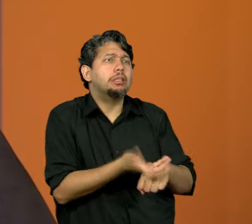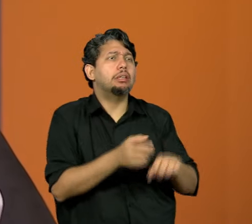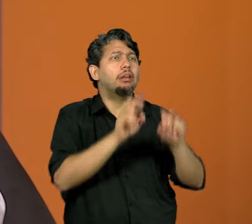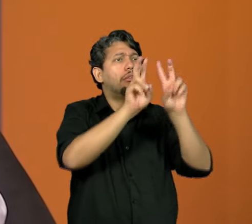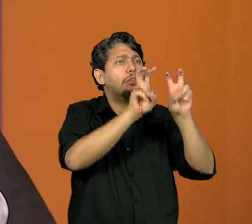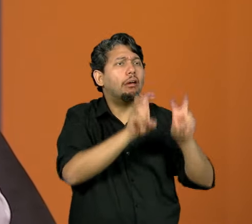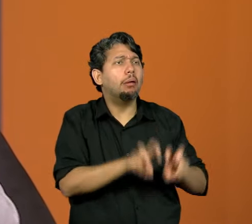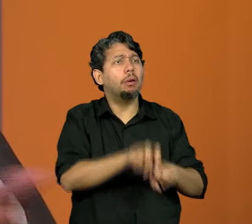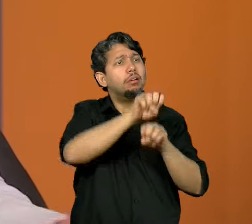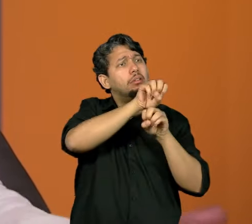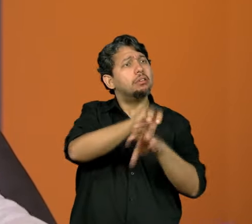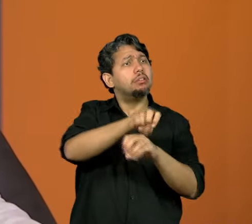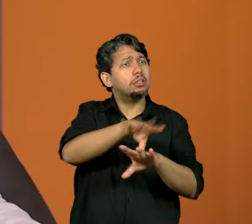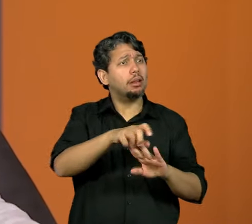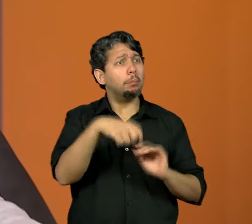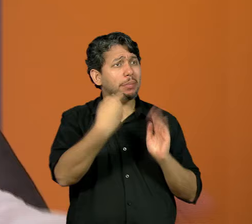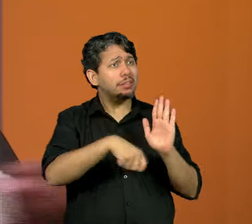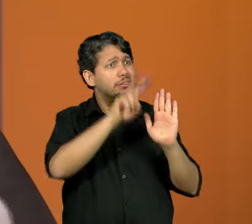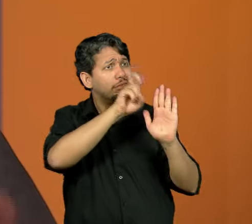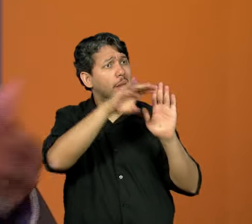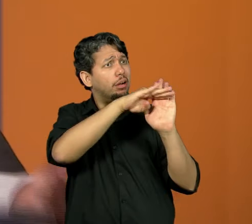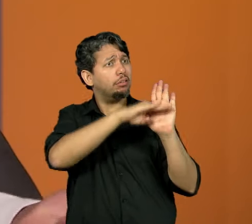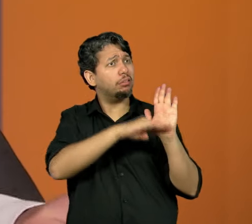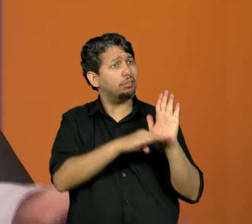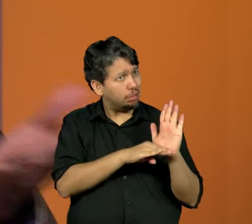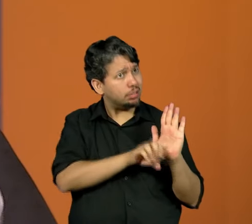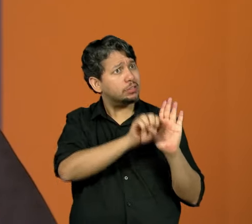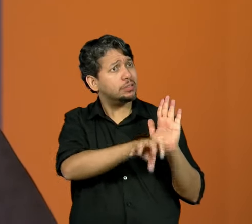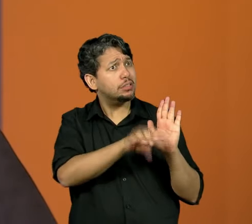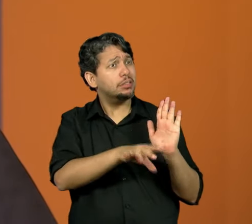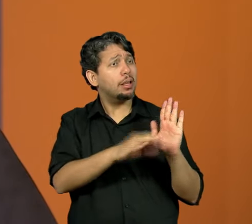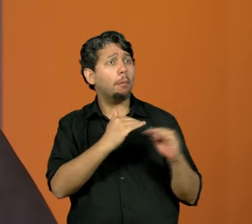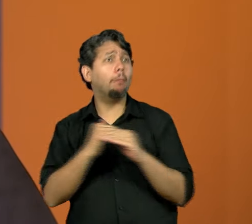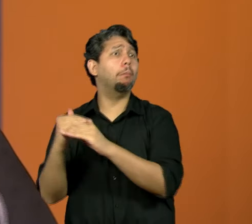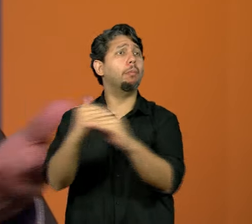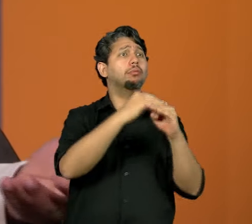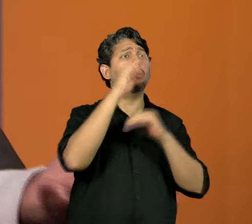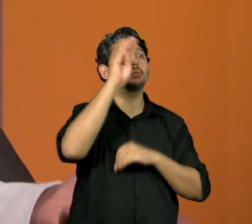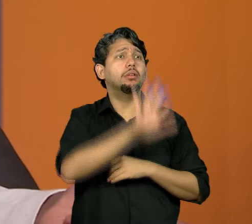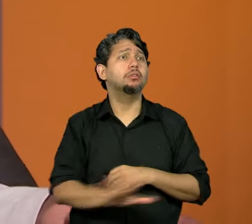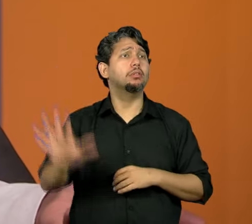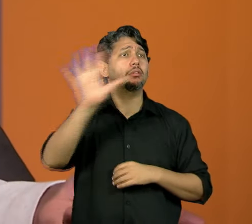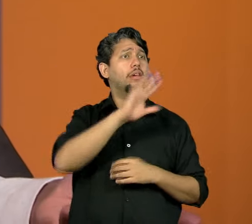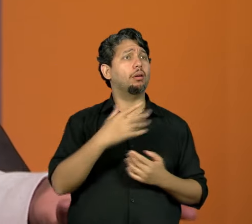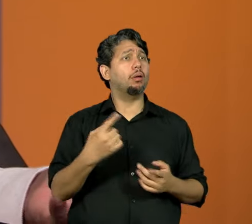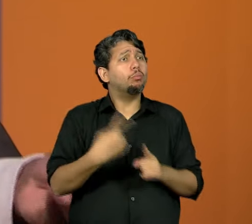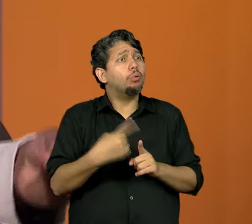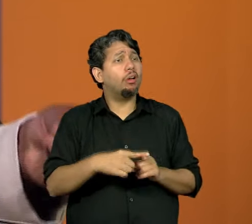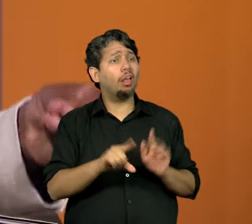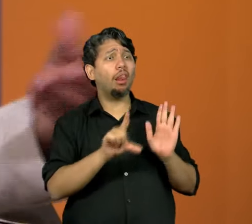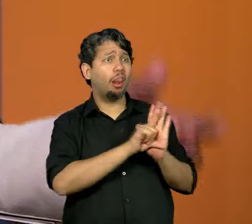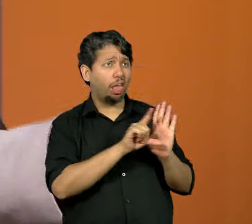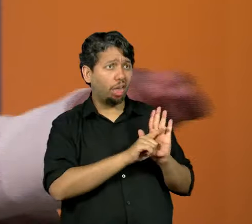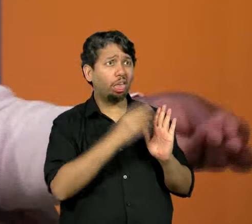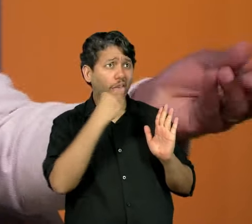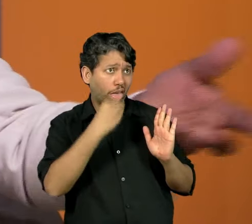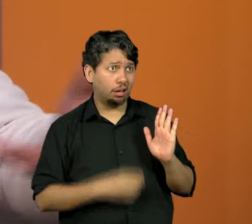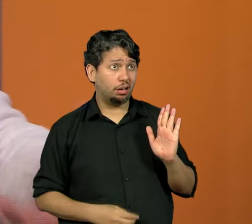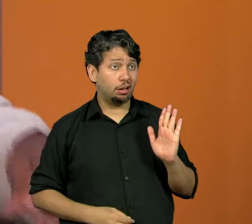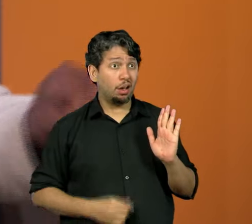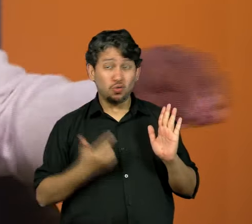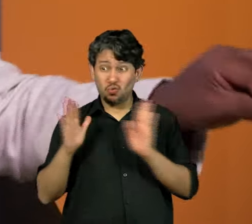menos um currículo padrão. A gente está dizendo que a lei não é cumprida e quando ela é cumprida de